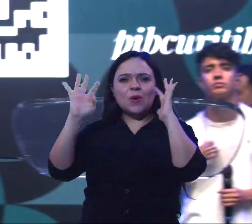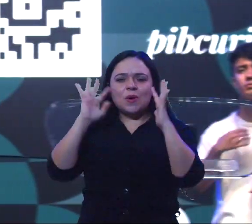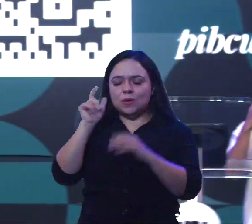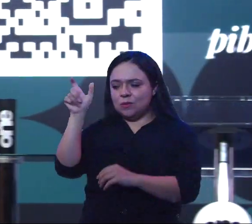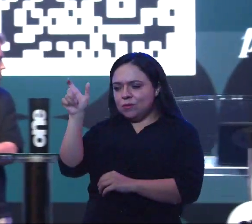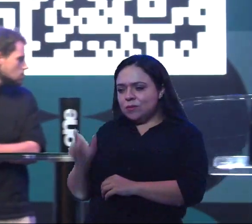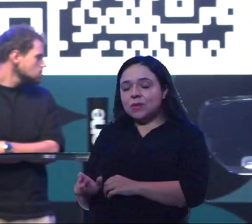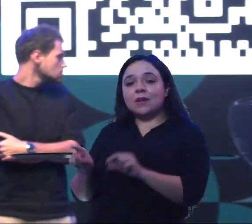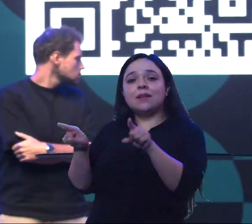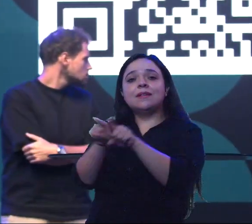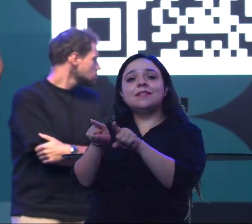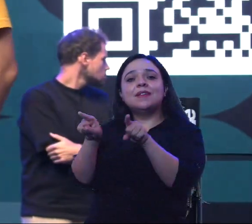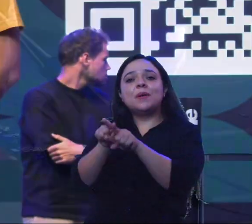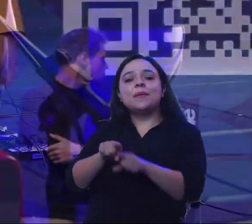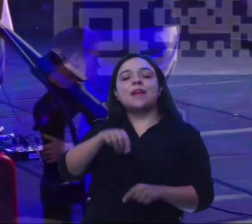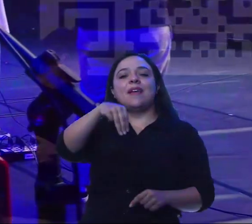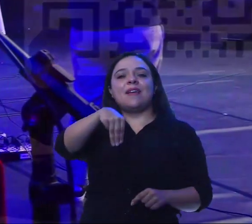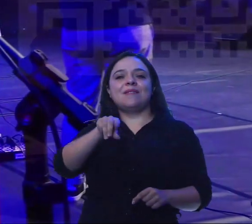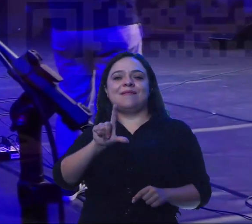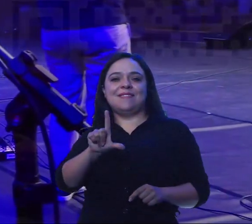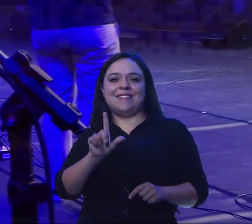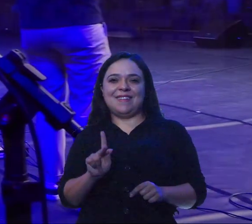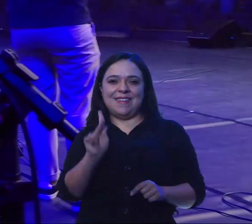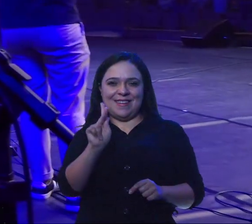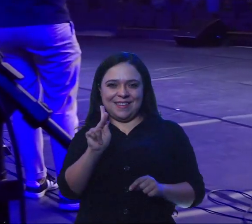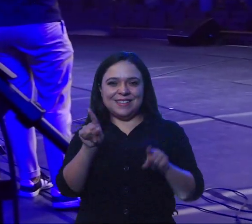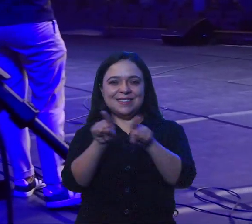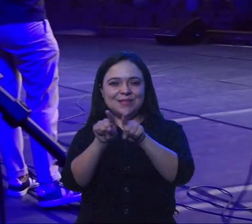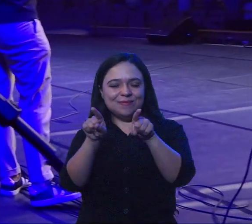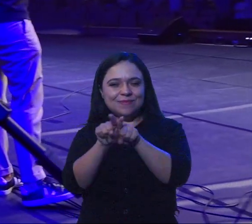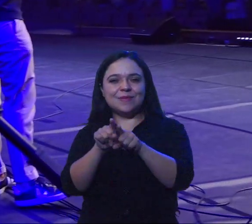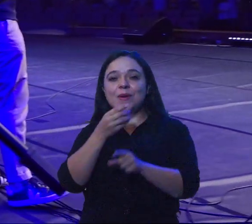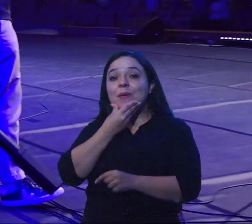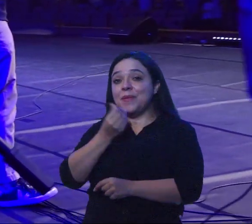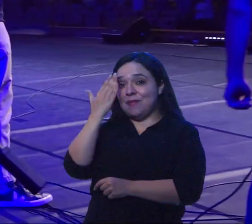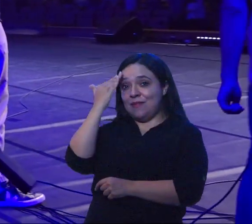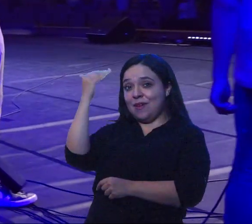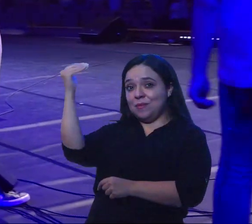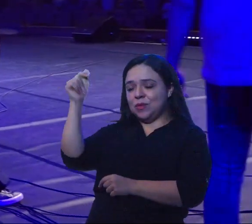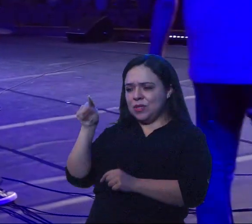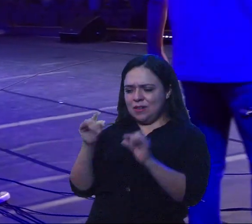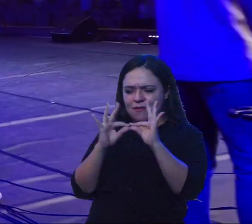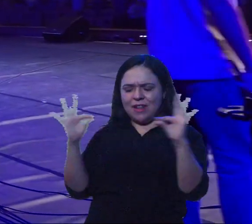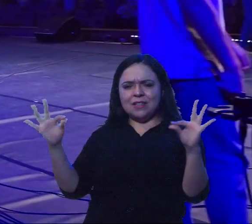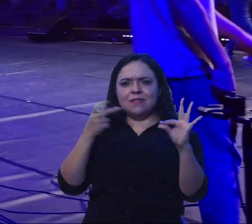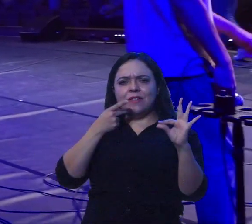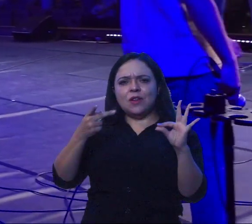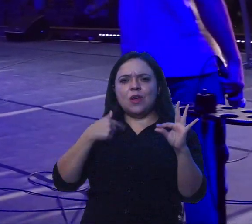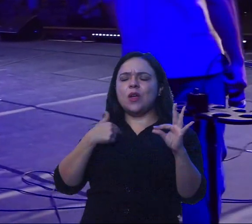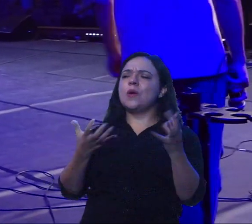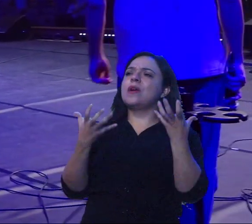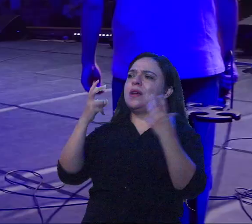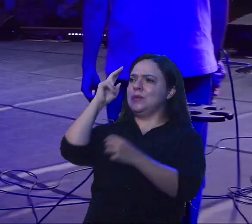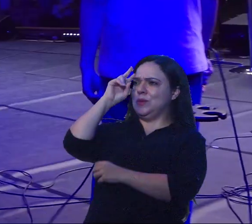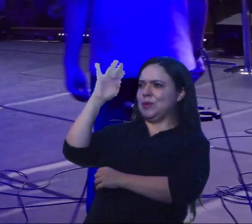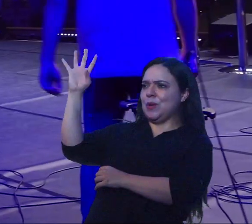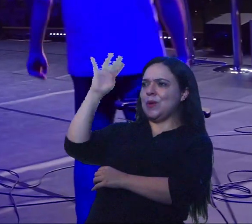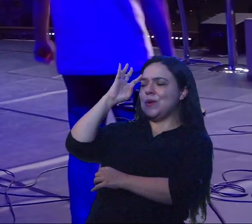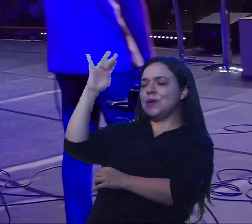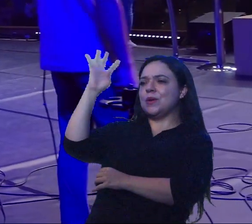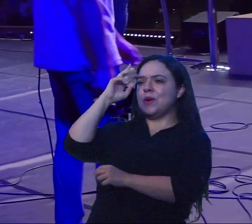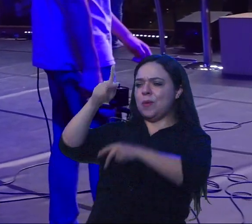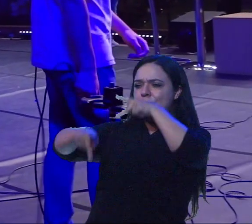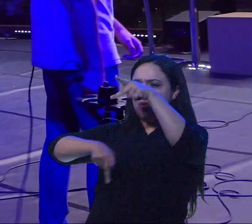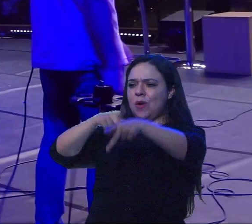como por exemplo Martin Luther King, que teve uma grande frase, dizia: eu tenho um sonho de um dia um país ou de um